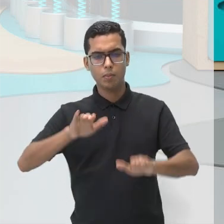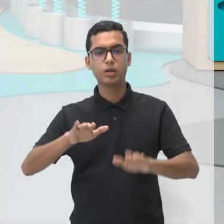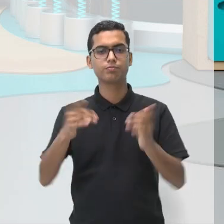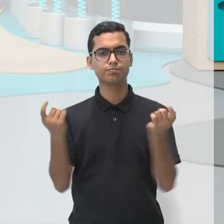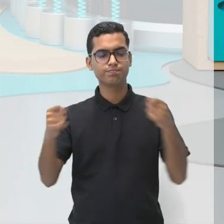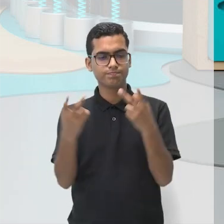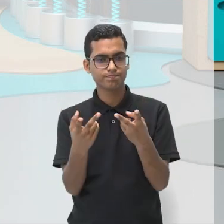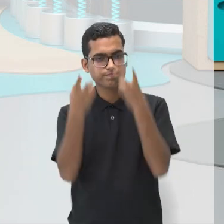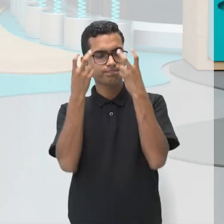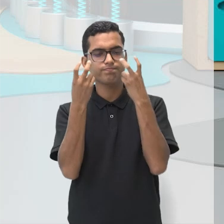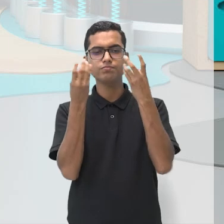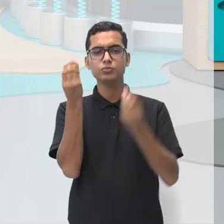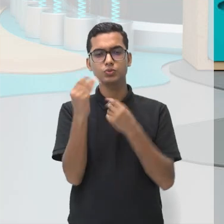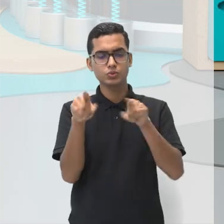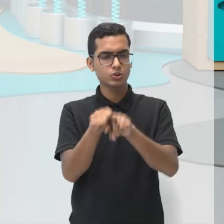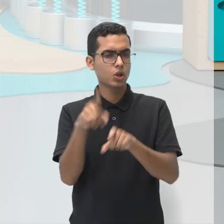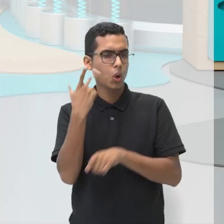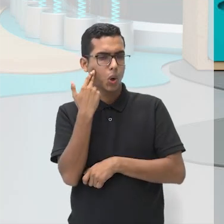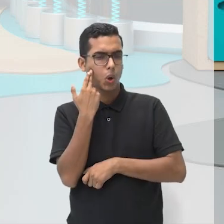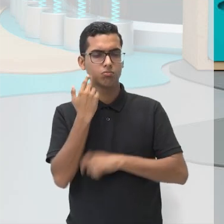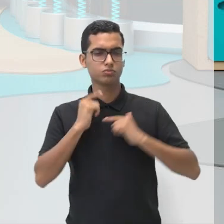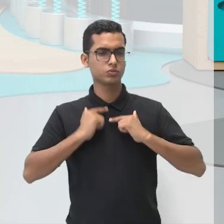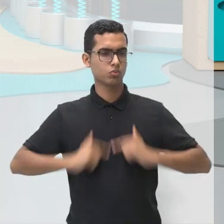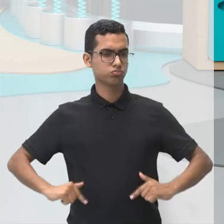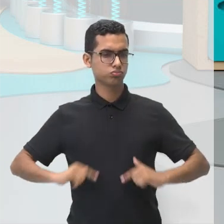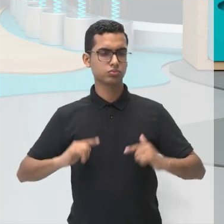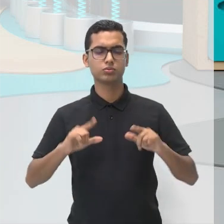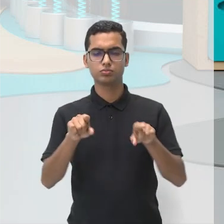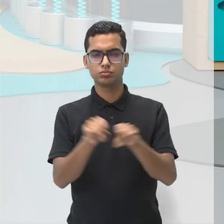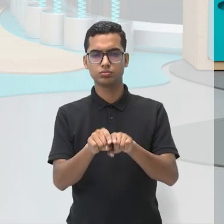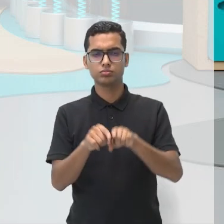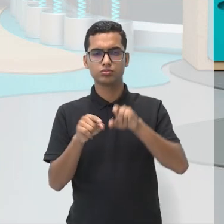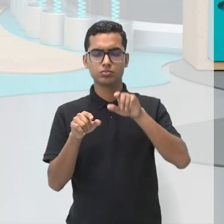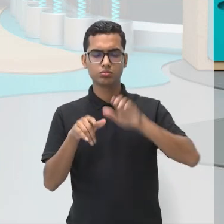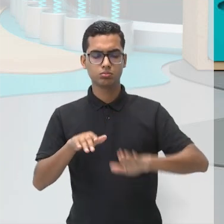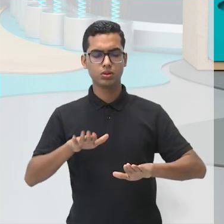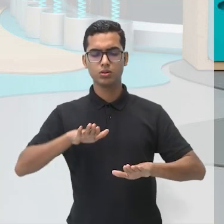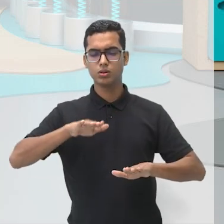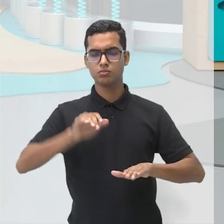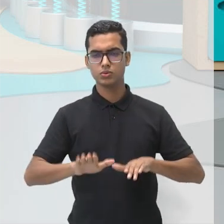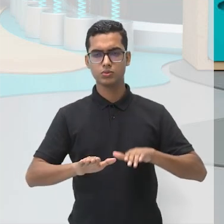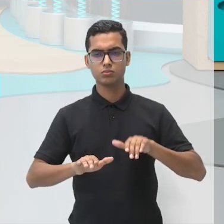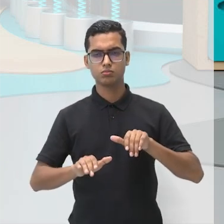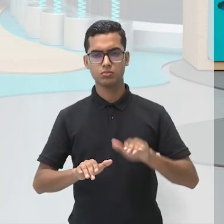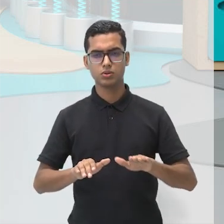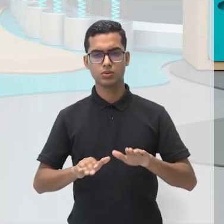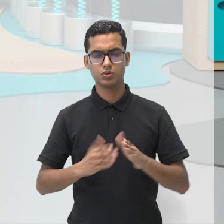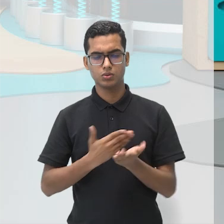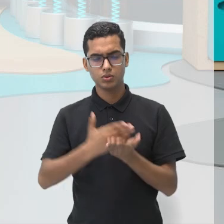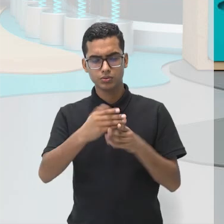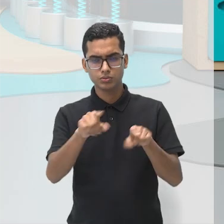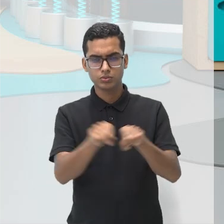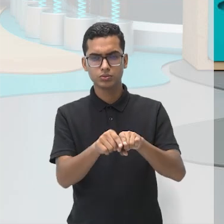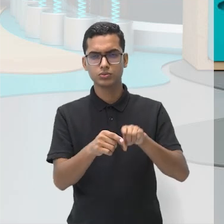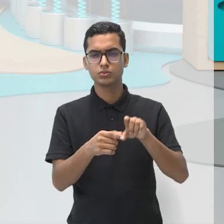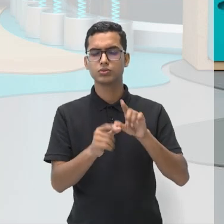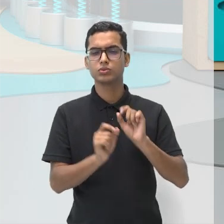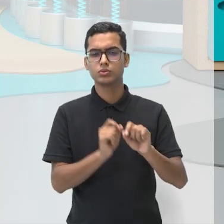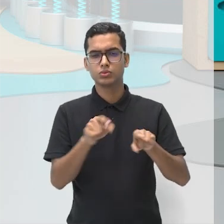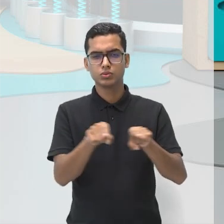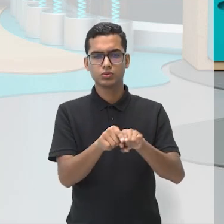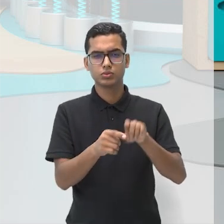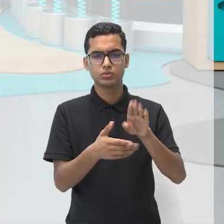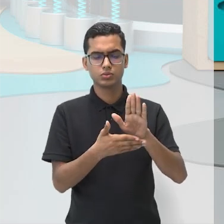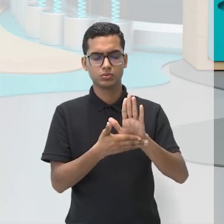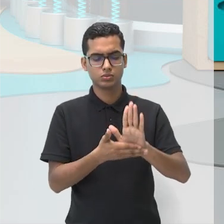pisada. A pisada normal, a comum, é a pisada neutra, onde você começa com a parte externa do calcanhar